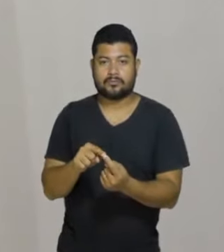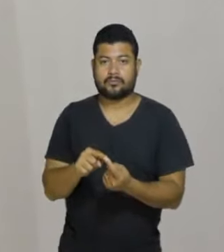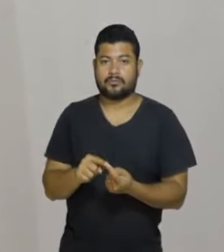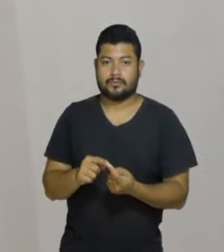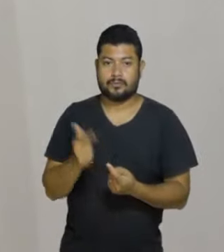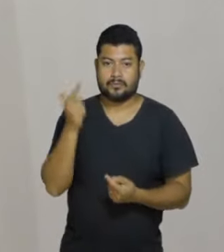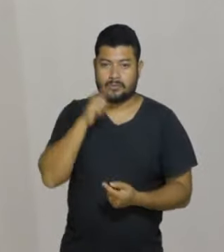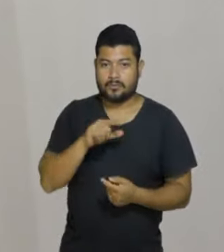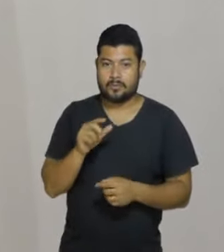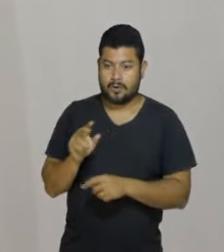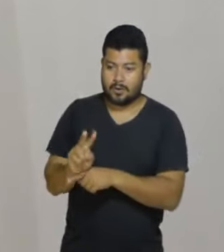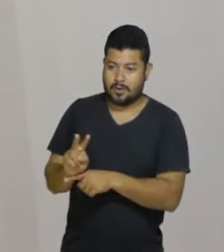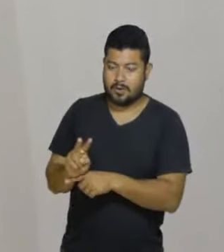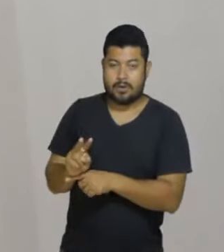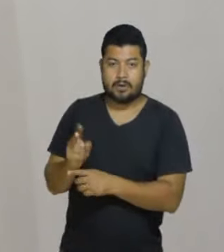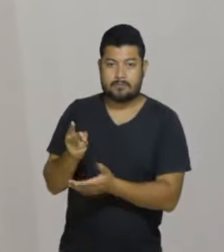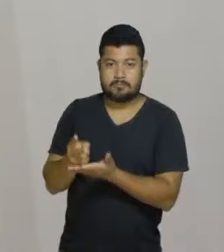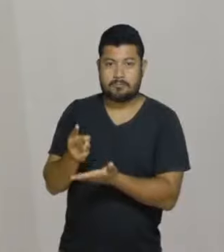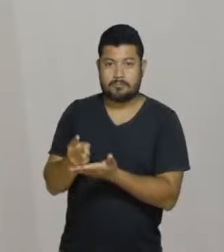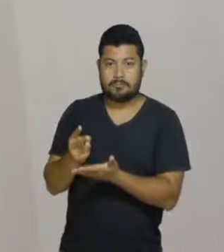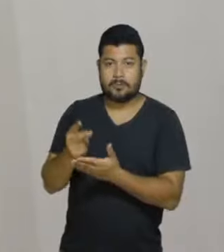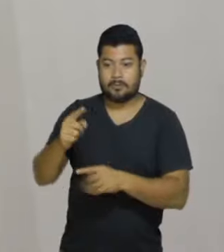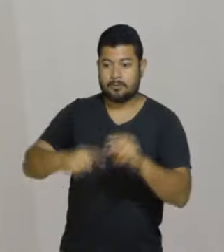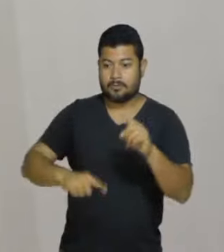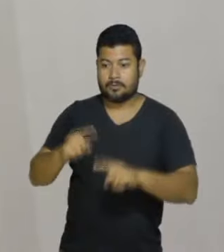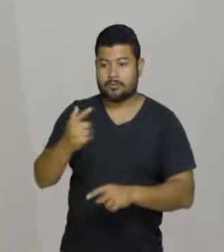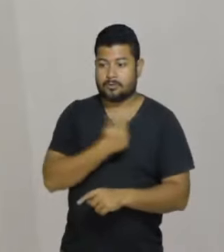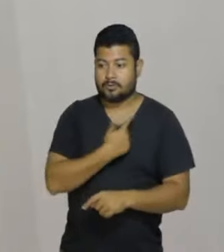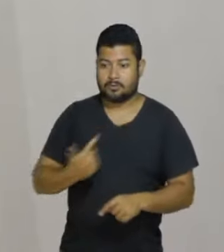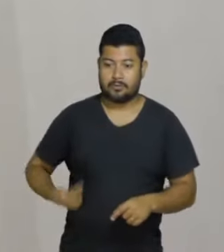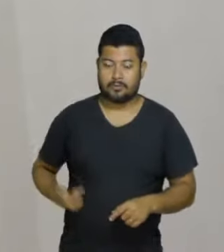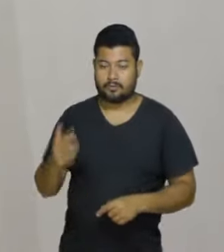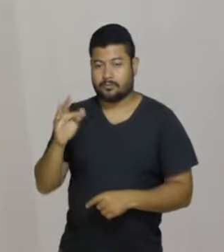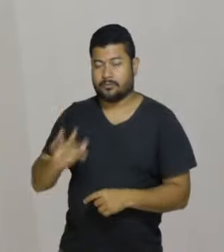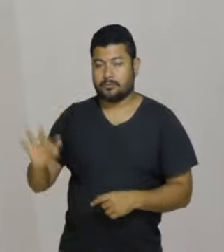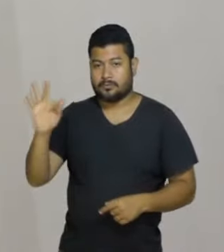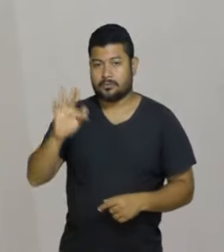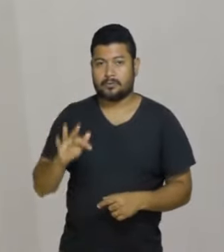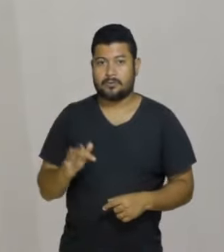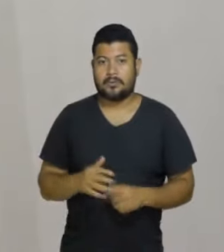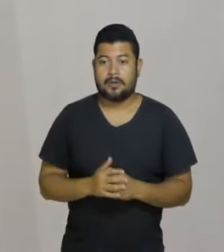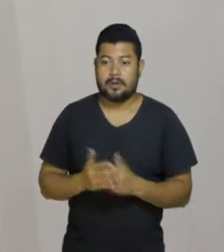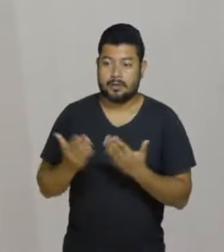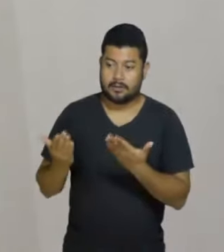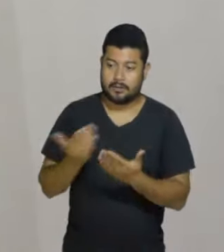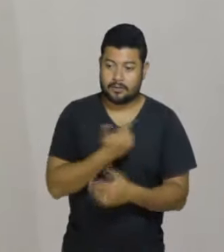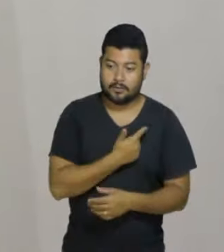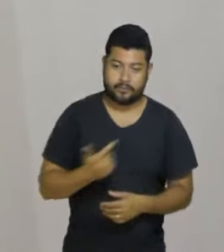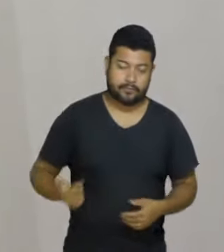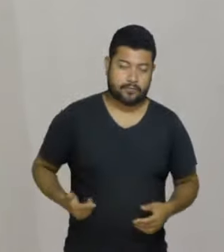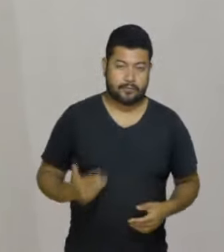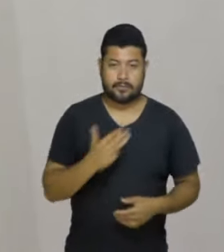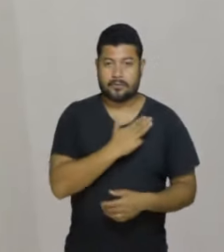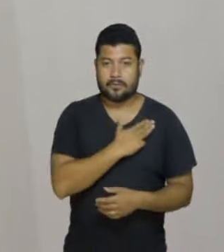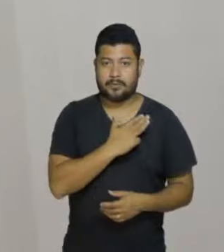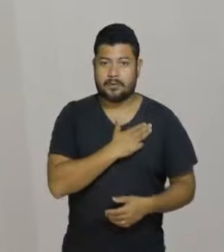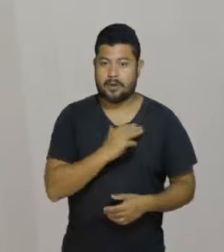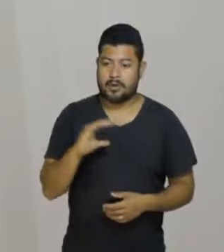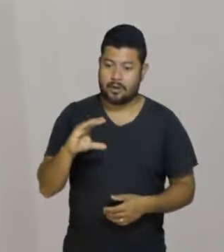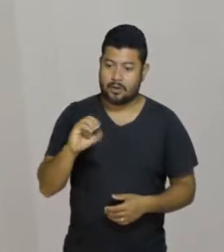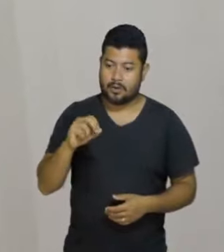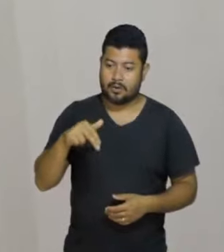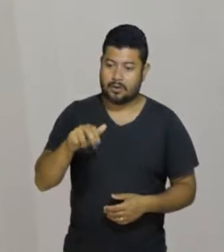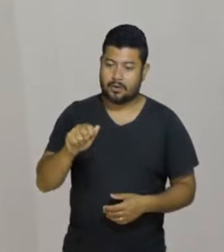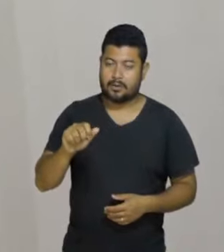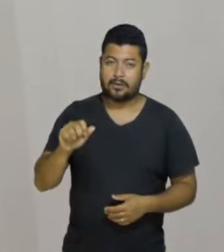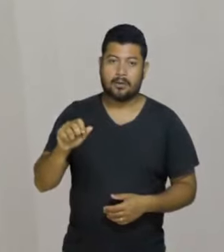guarda e conservação de produtos do governo federal. No governo Lula, a Conab foi retomada